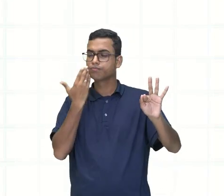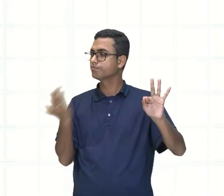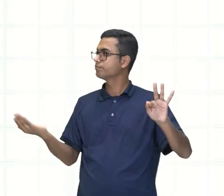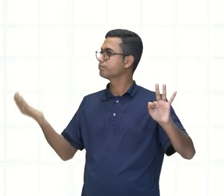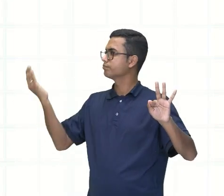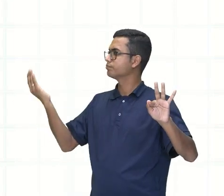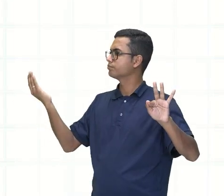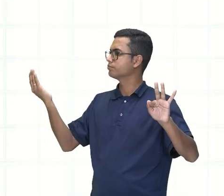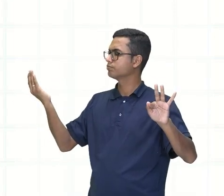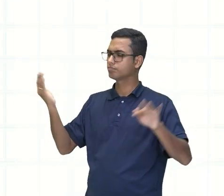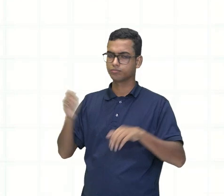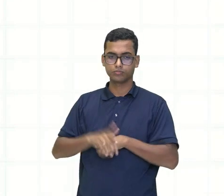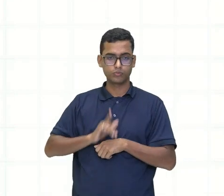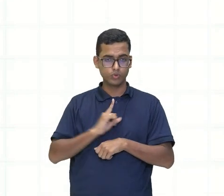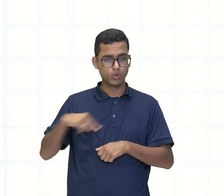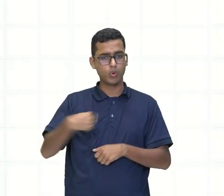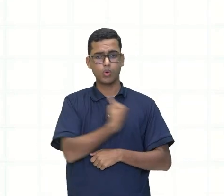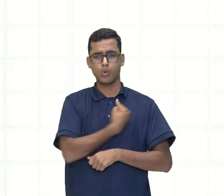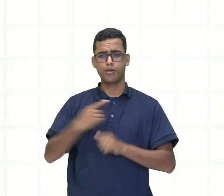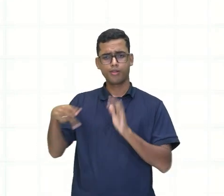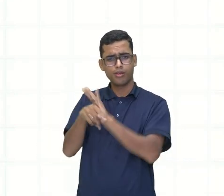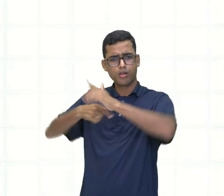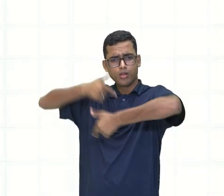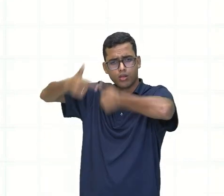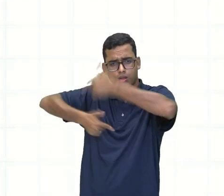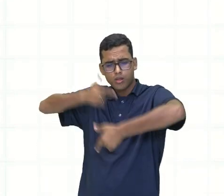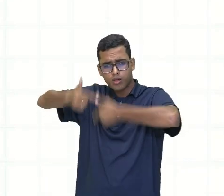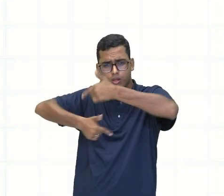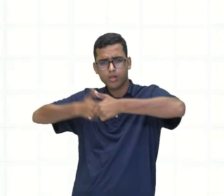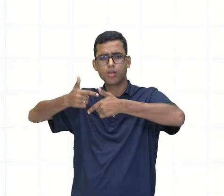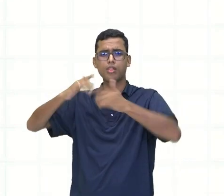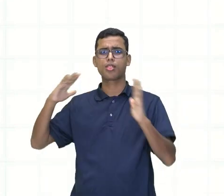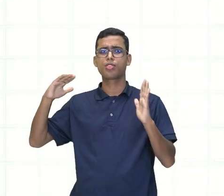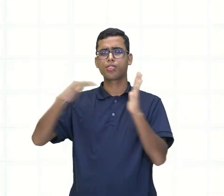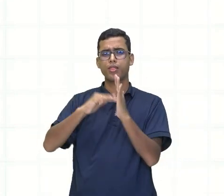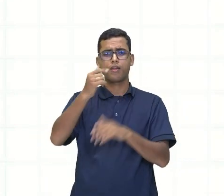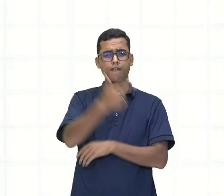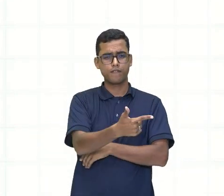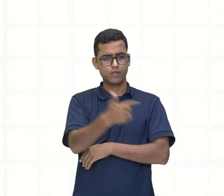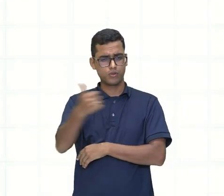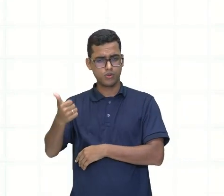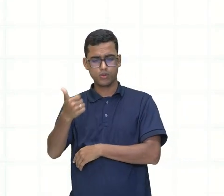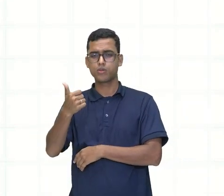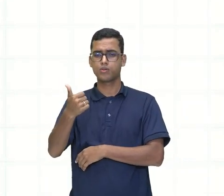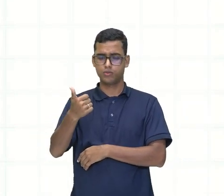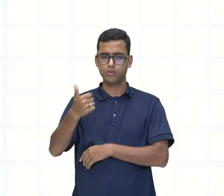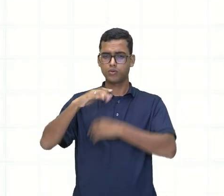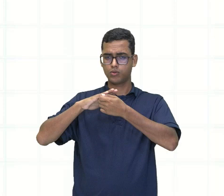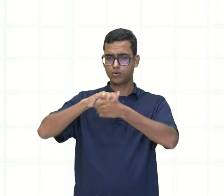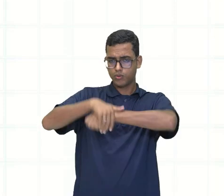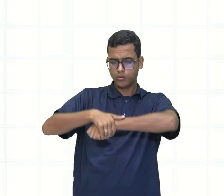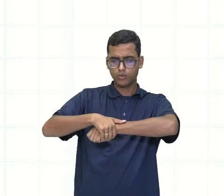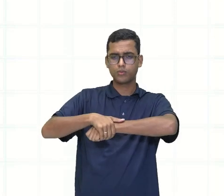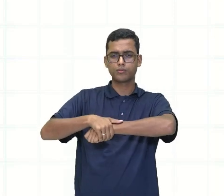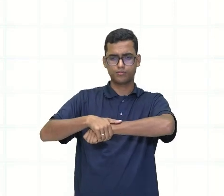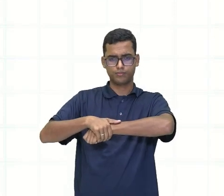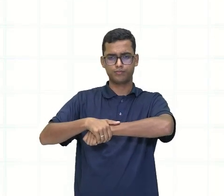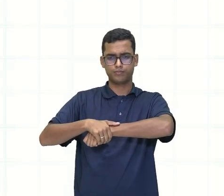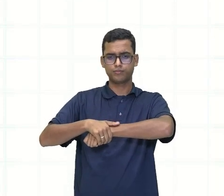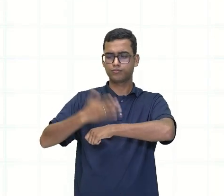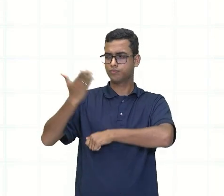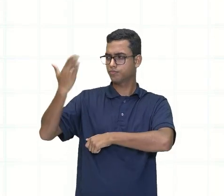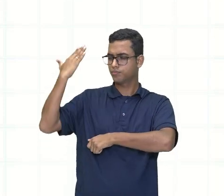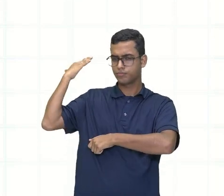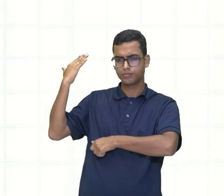conhece. Nós trabalhamos until, até 21 horas, 9